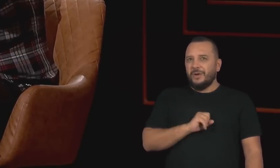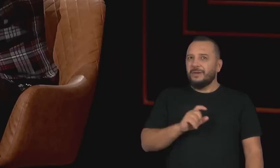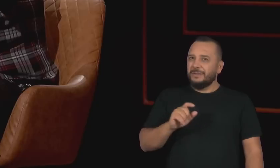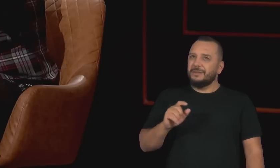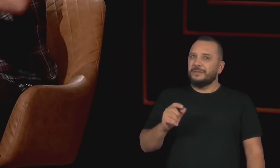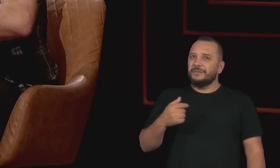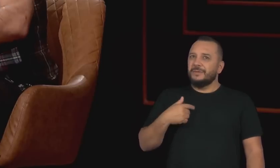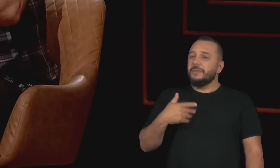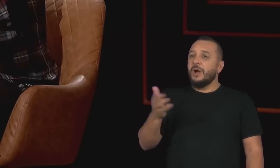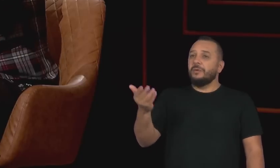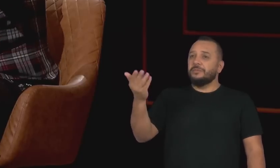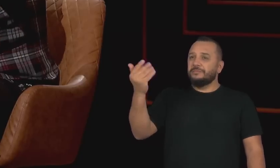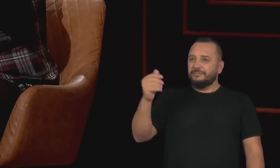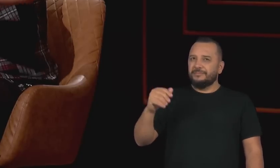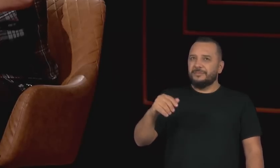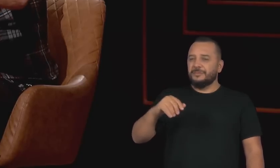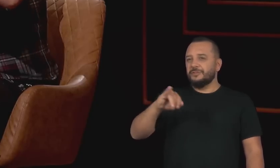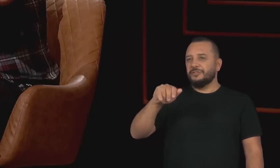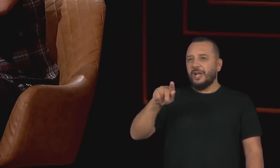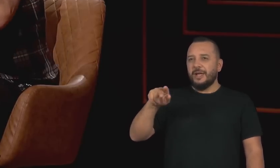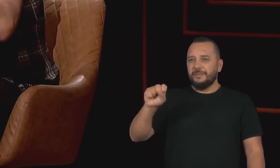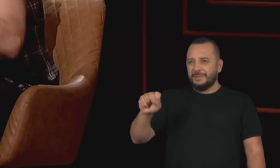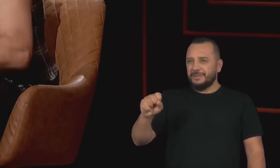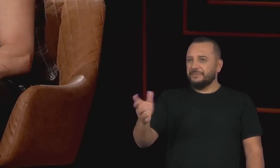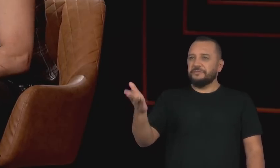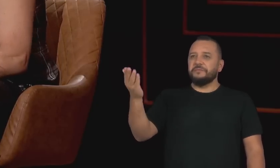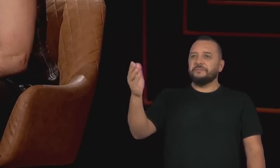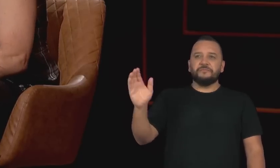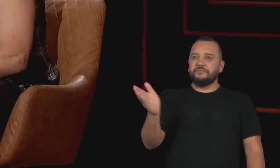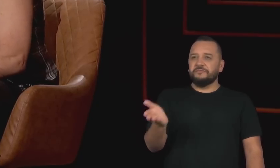up, you know, Champs.